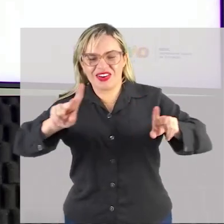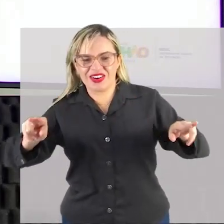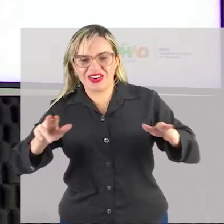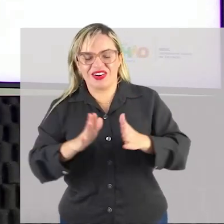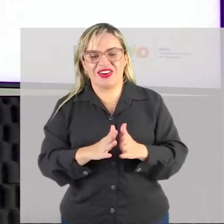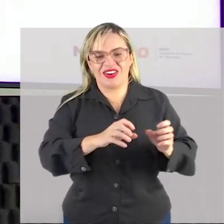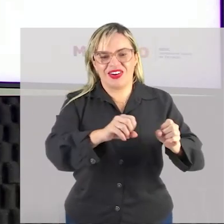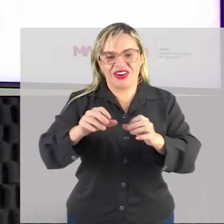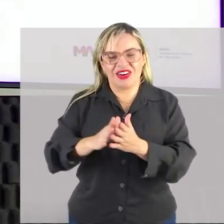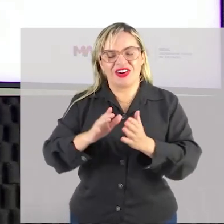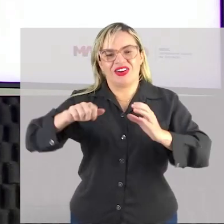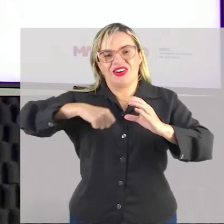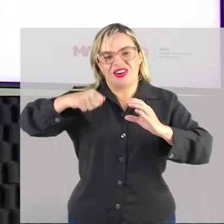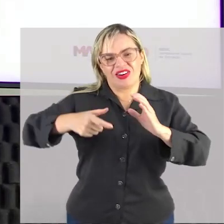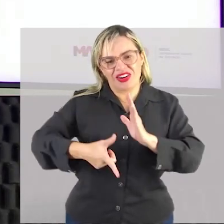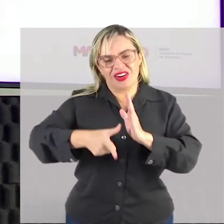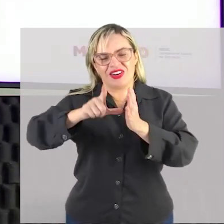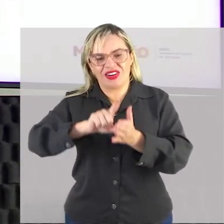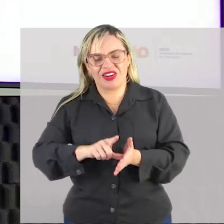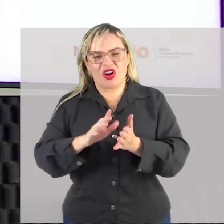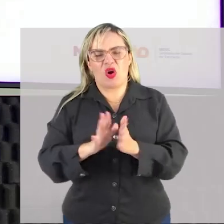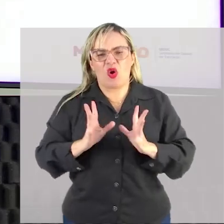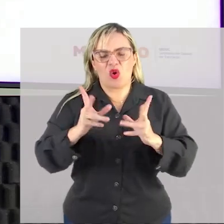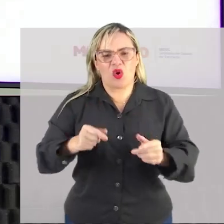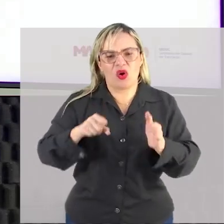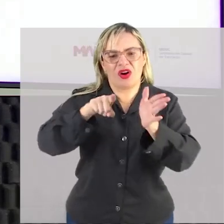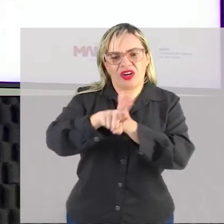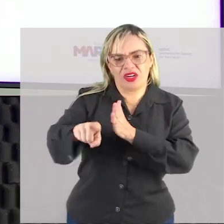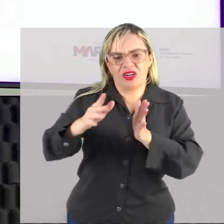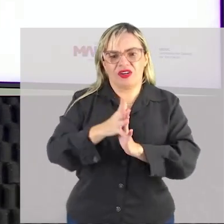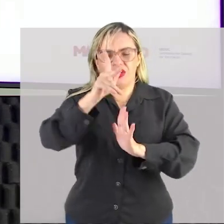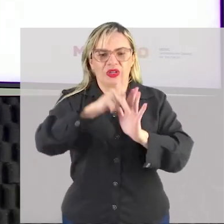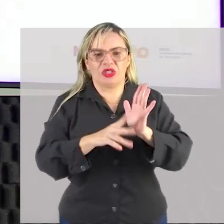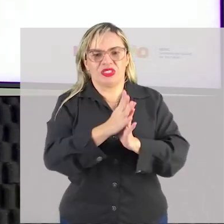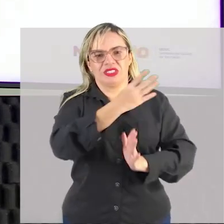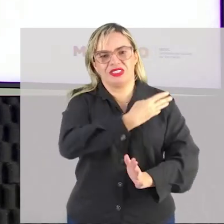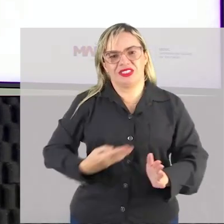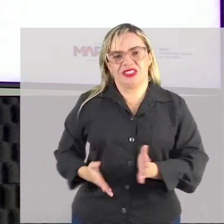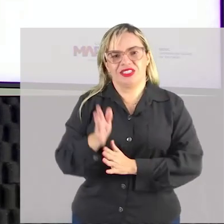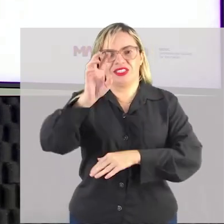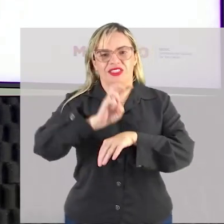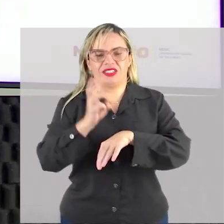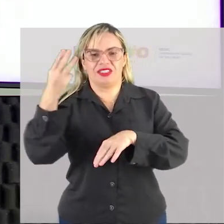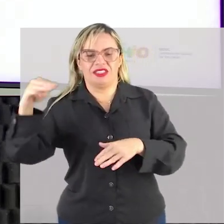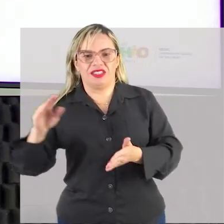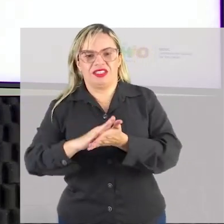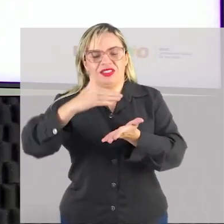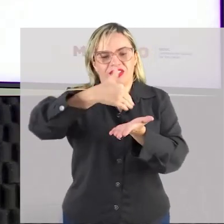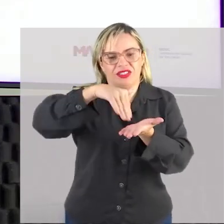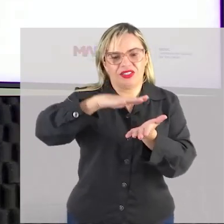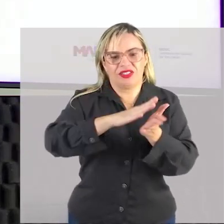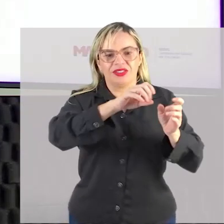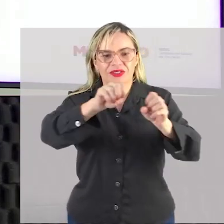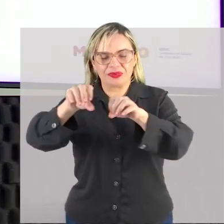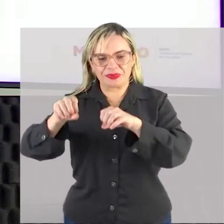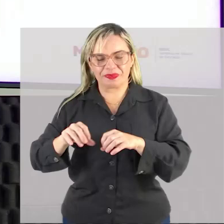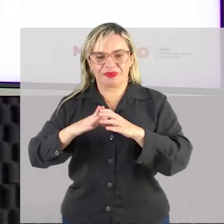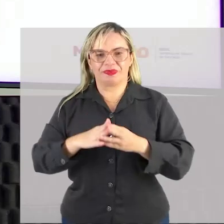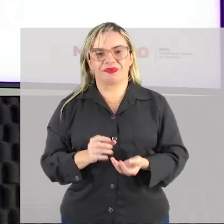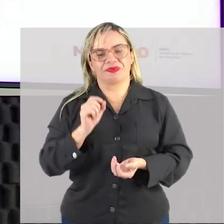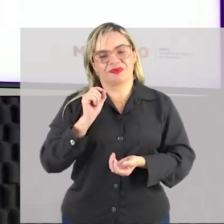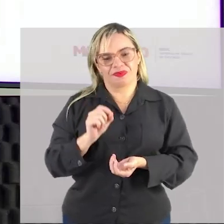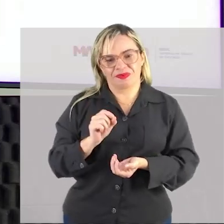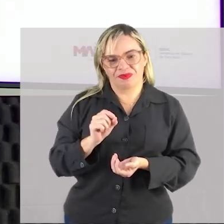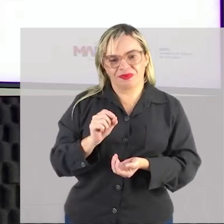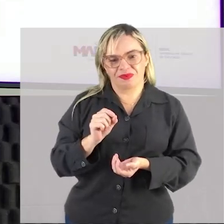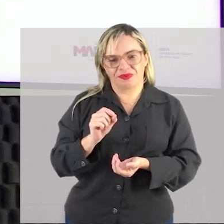vídeos anteriores, pegue todas as questões que já foram trabalhadas. Esse é mais um projeto do Governo do Estado do Maranhão, através da Secretaria de Estado da